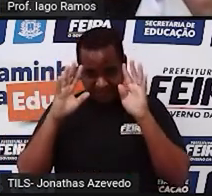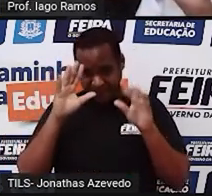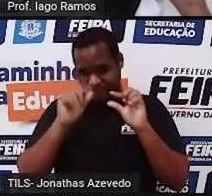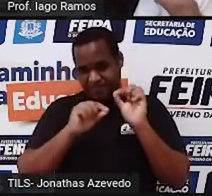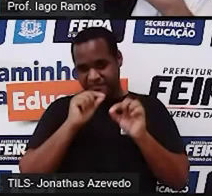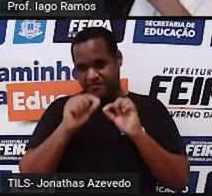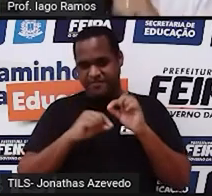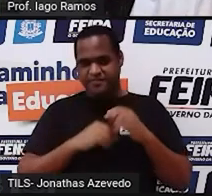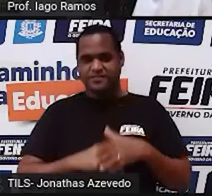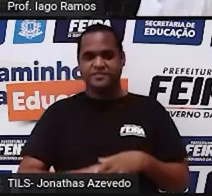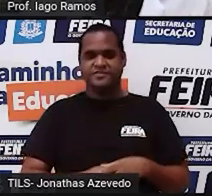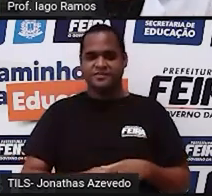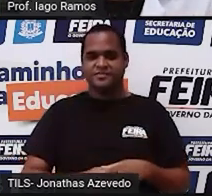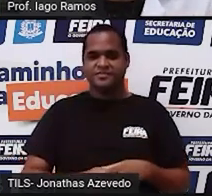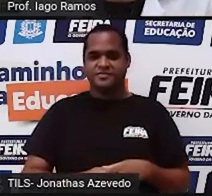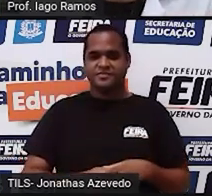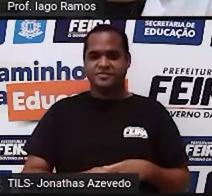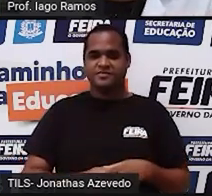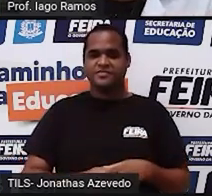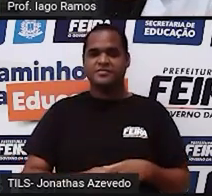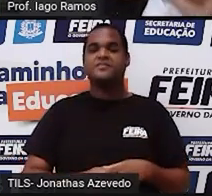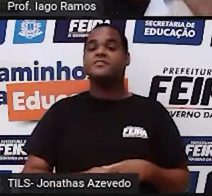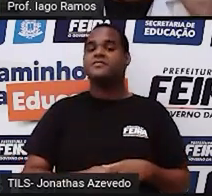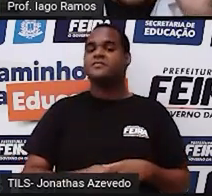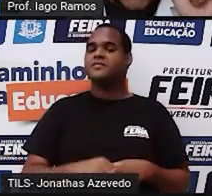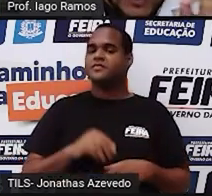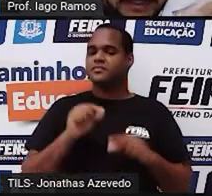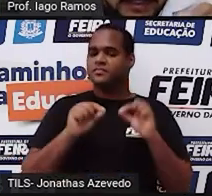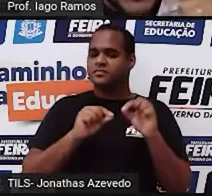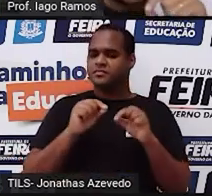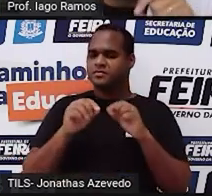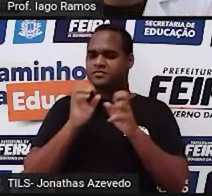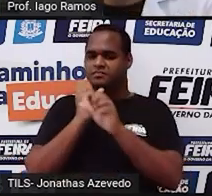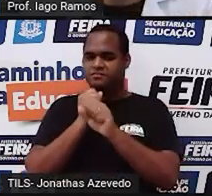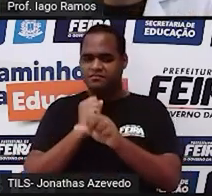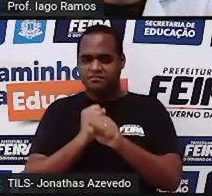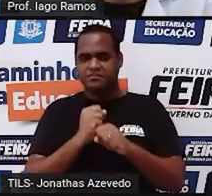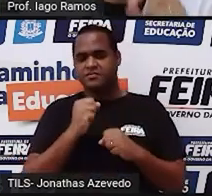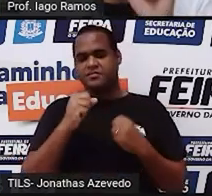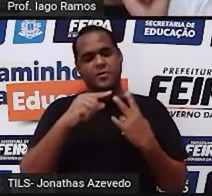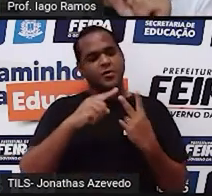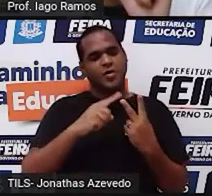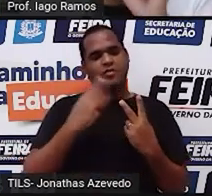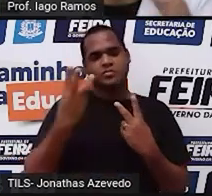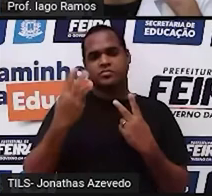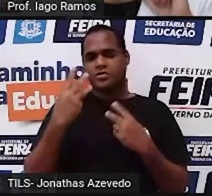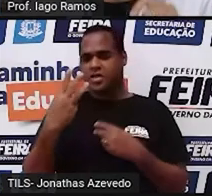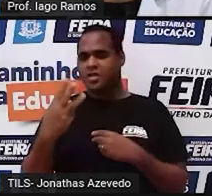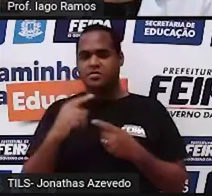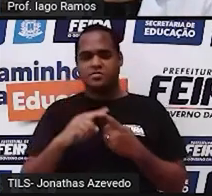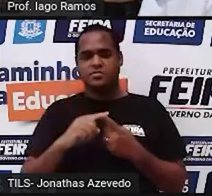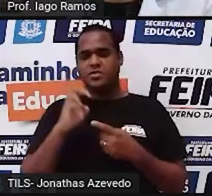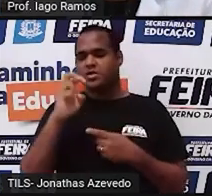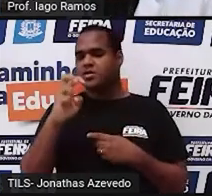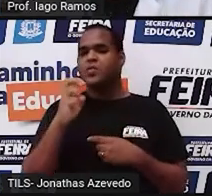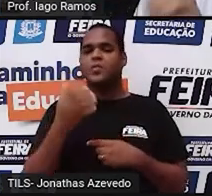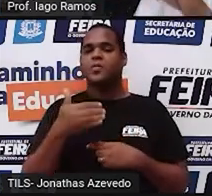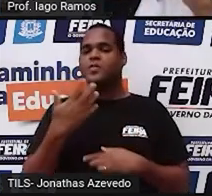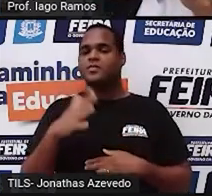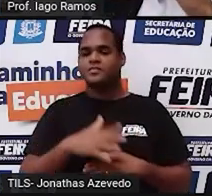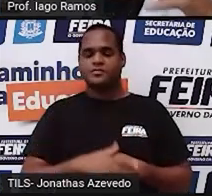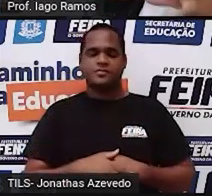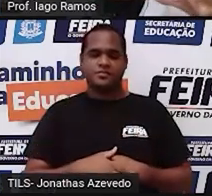e qual é a raiz quadrada de dois Qual é a raiz quadrada de três e qual é a raiz quadrada de cinco